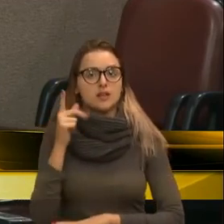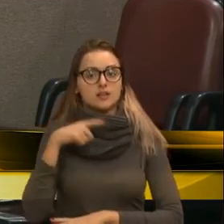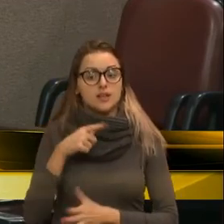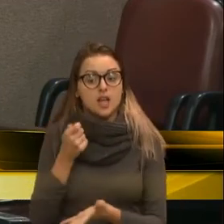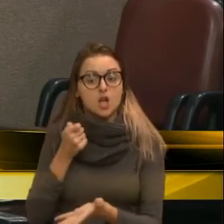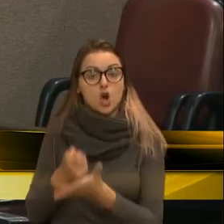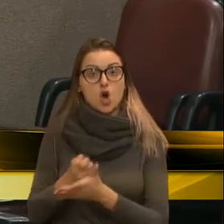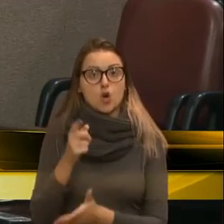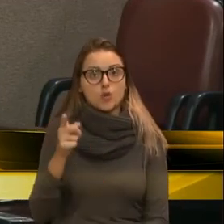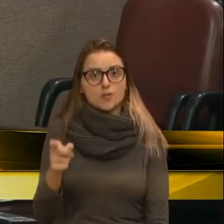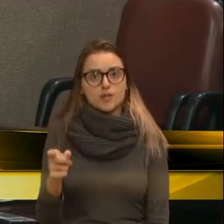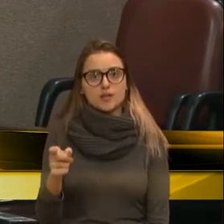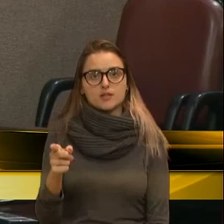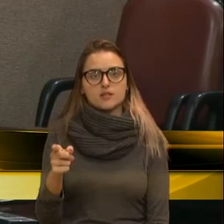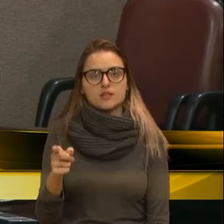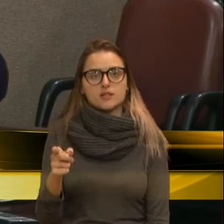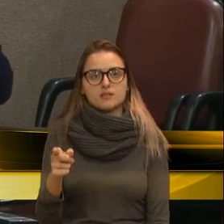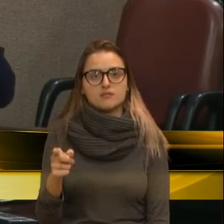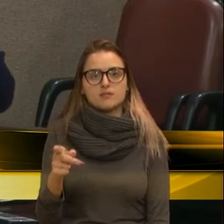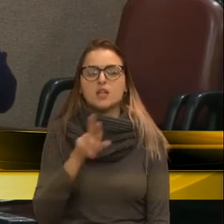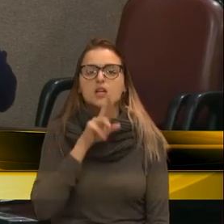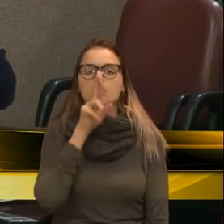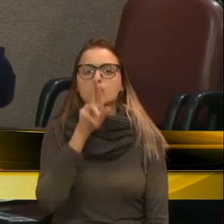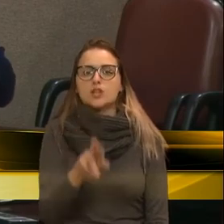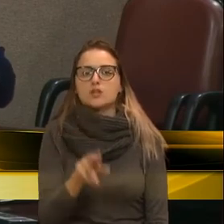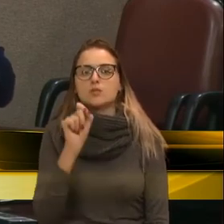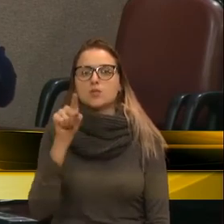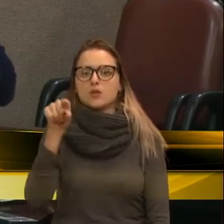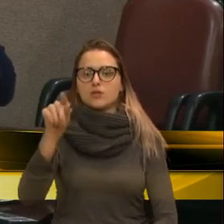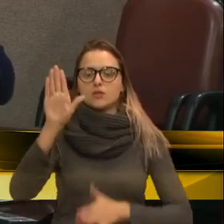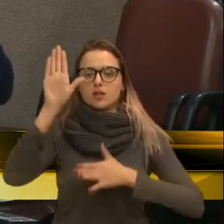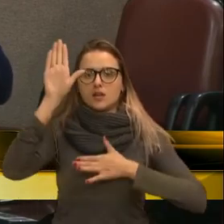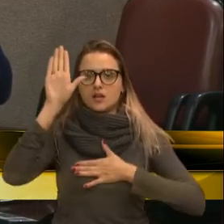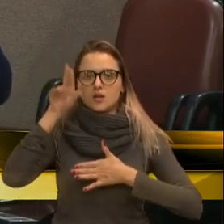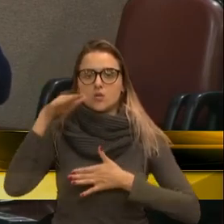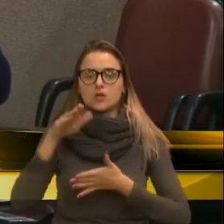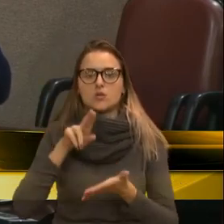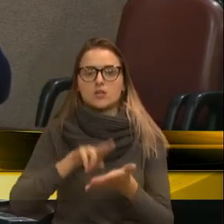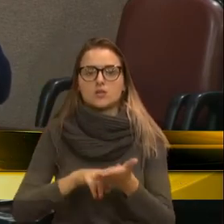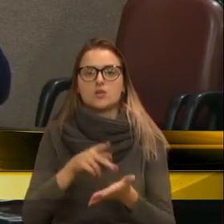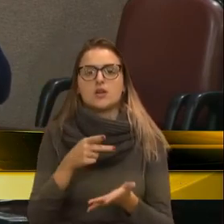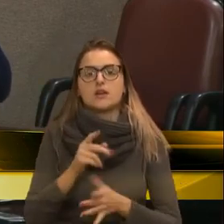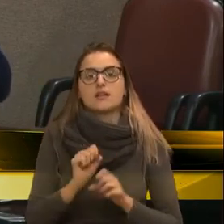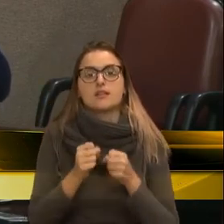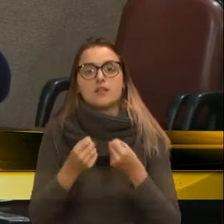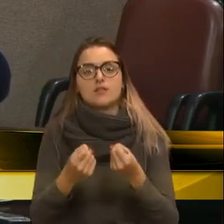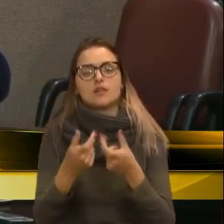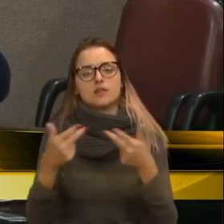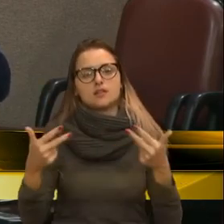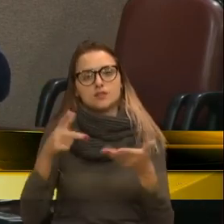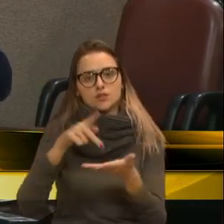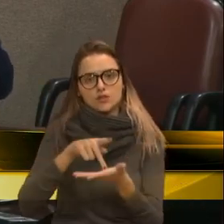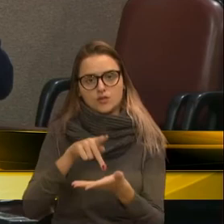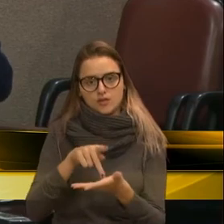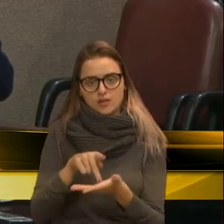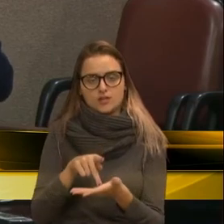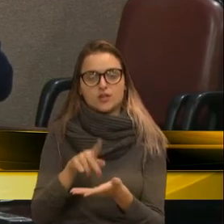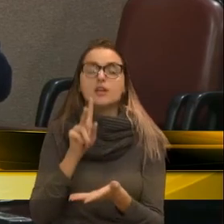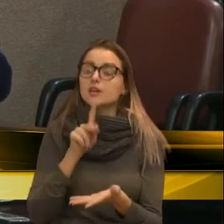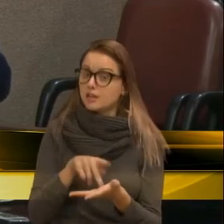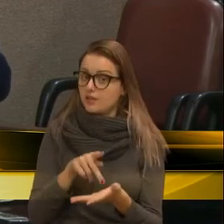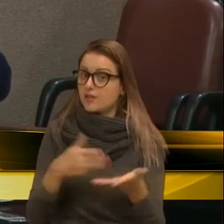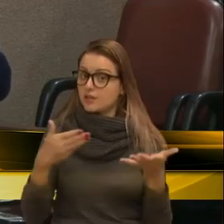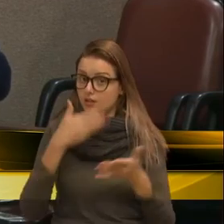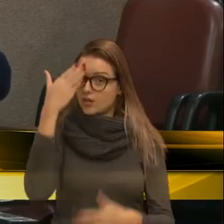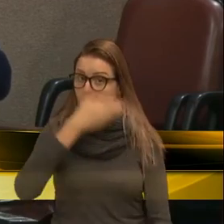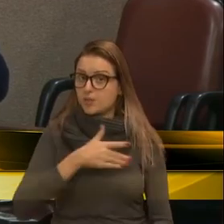obrigação, com o que o senhor jurou aí quando assumiu, de defender a verdade nessa casa. E a verdade está